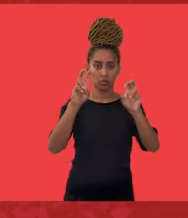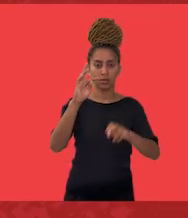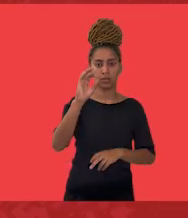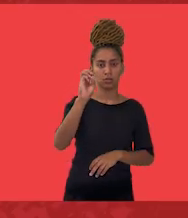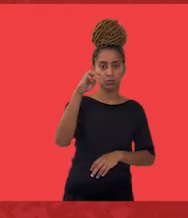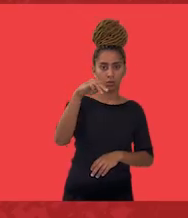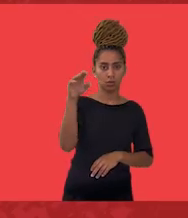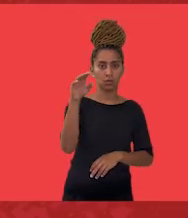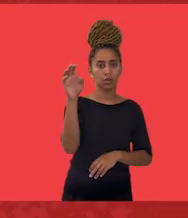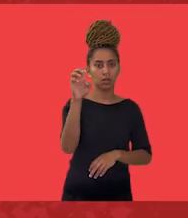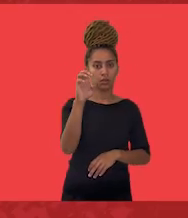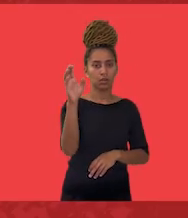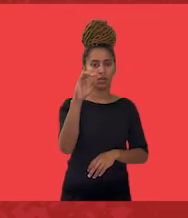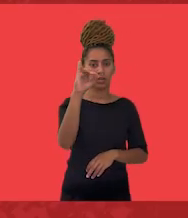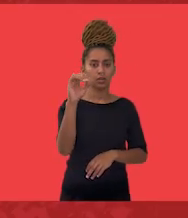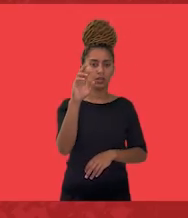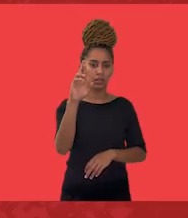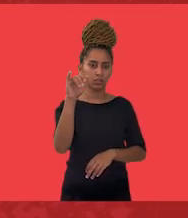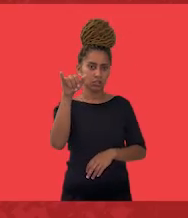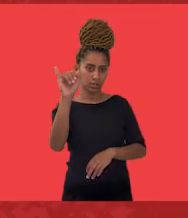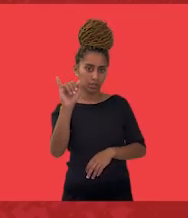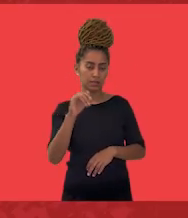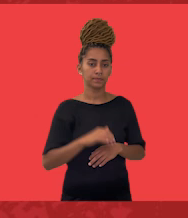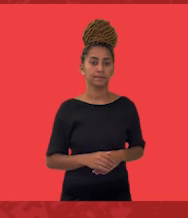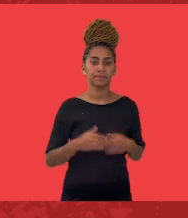Presente de grego às exaustas troianas.